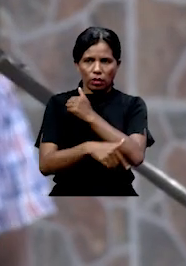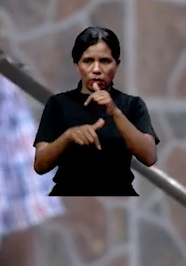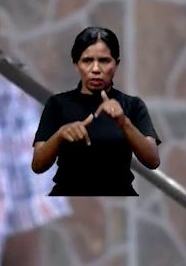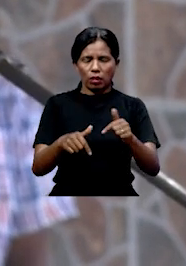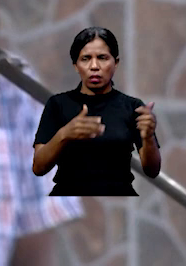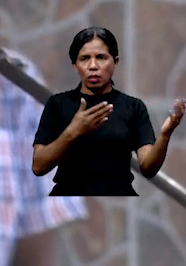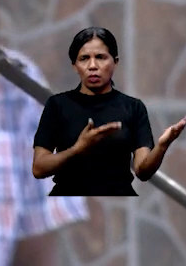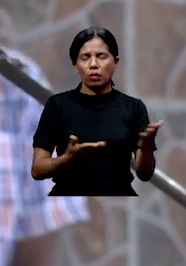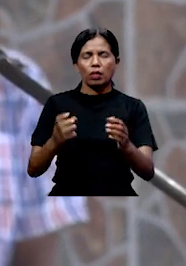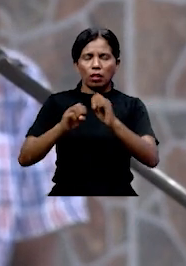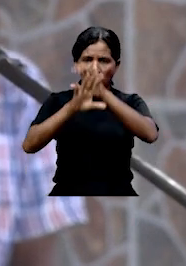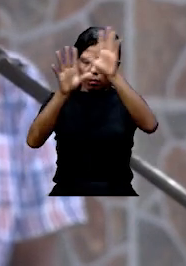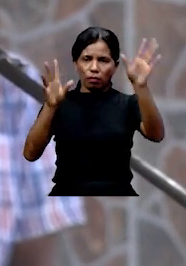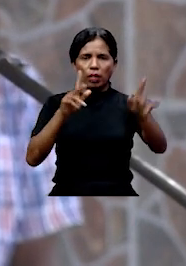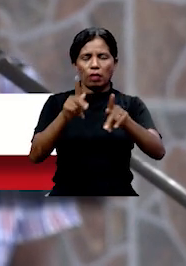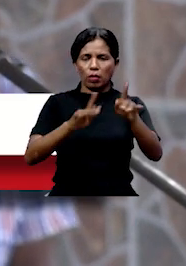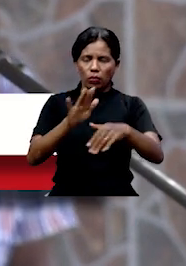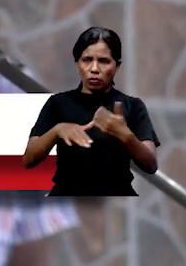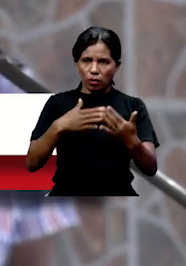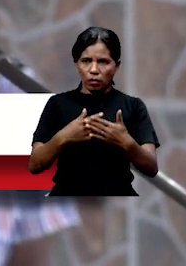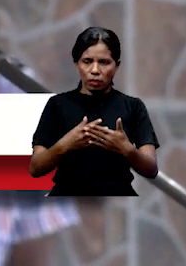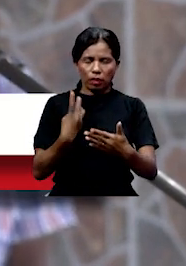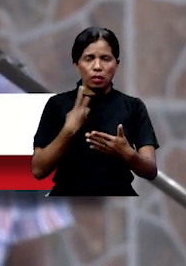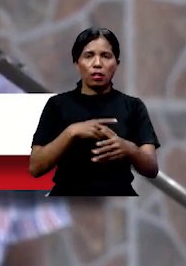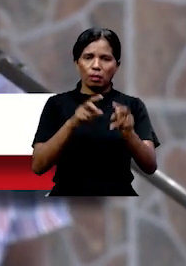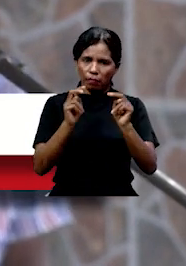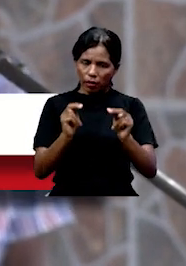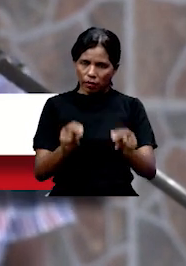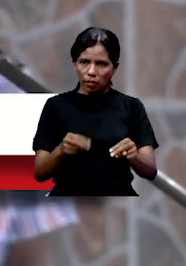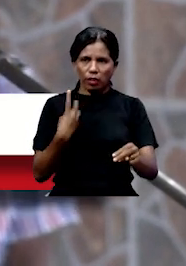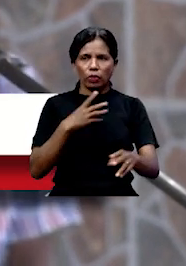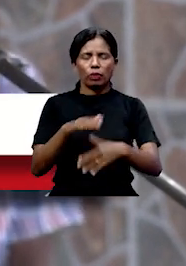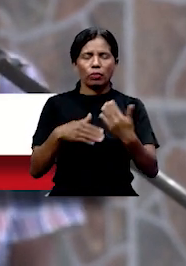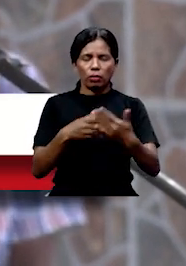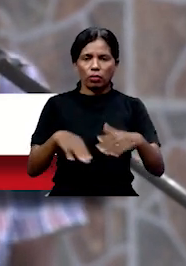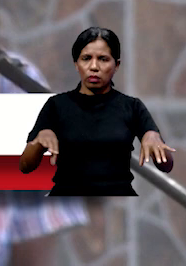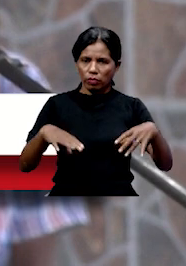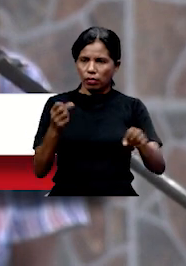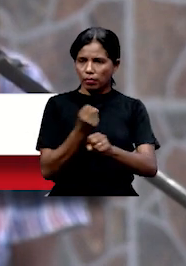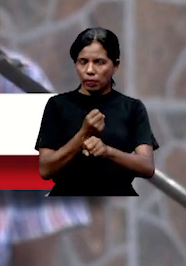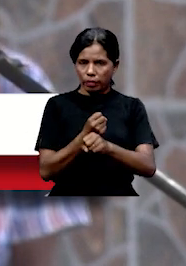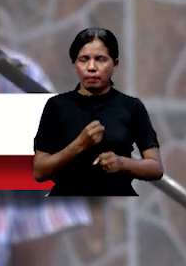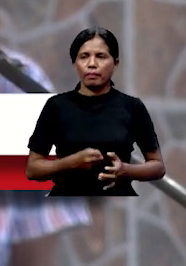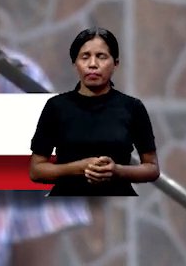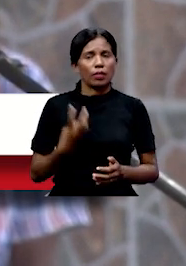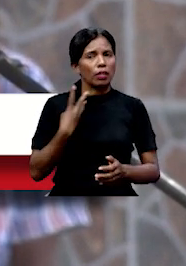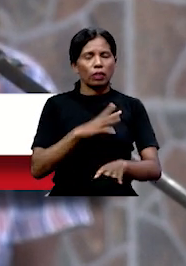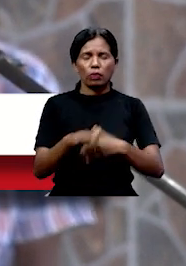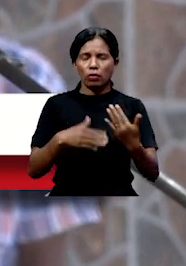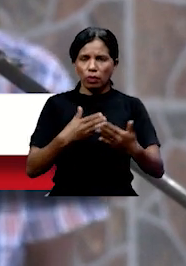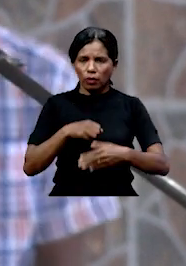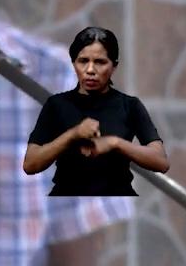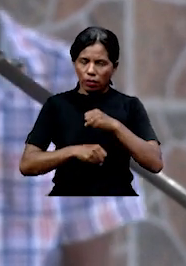Roma vai ter povo. Agora precisa e tal todo o meu esforço. E tal todo o meu